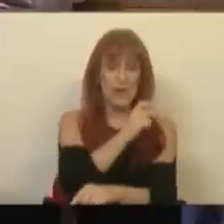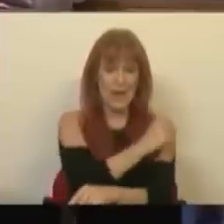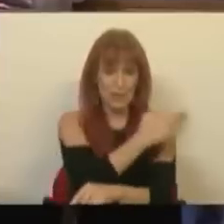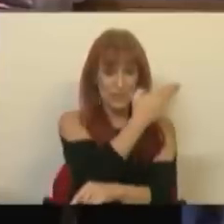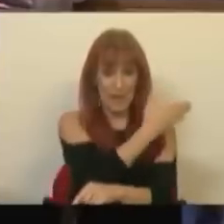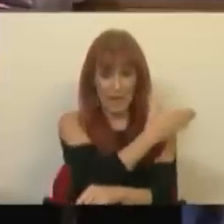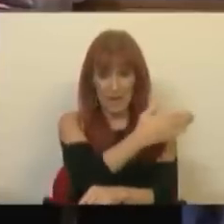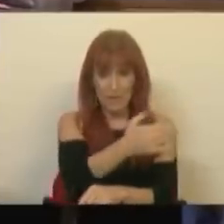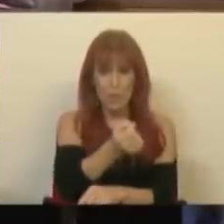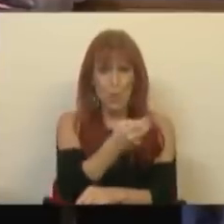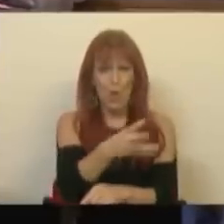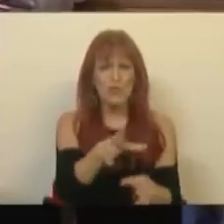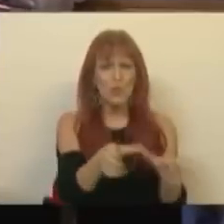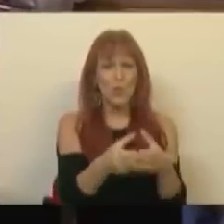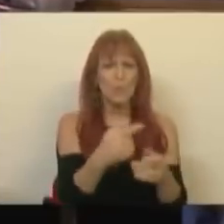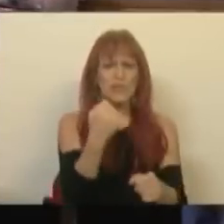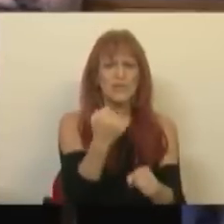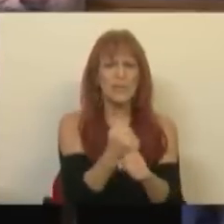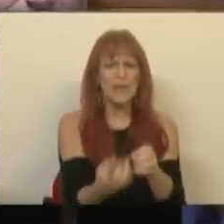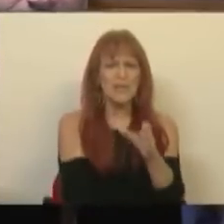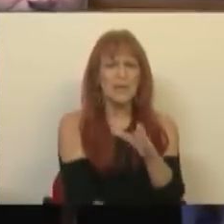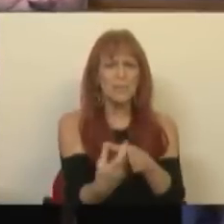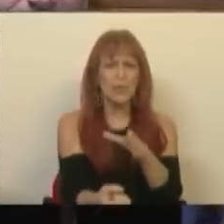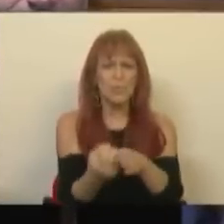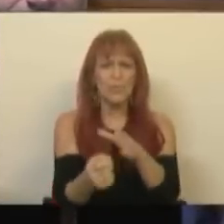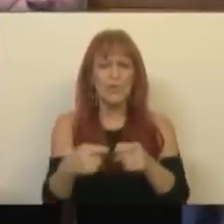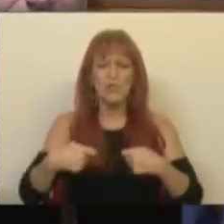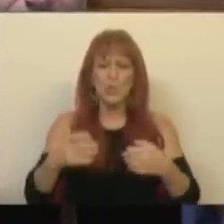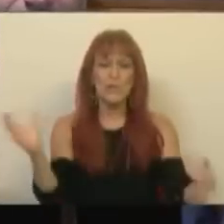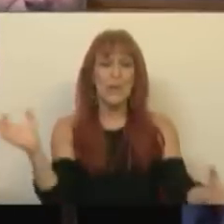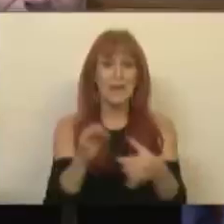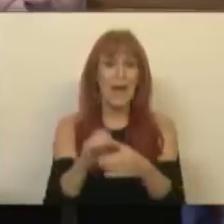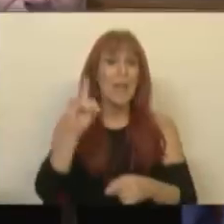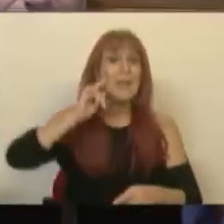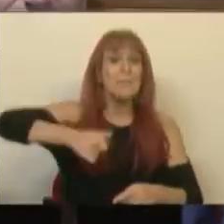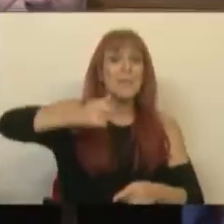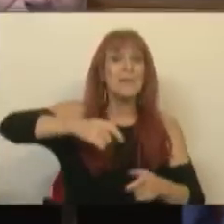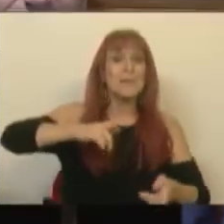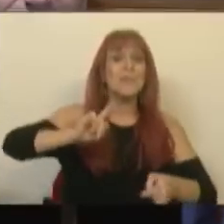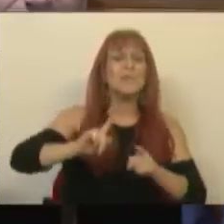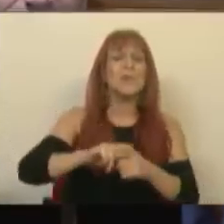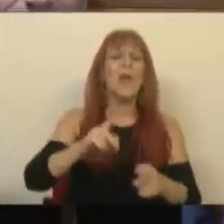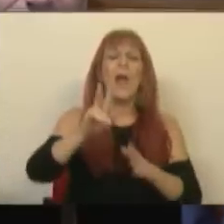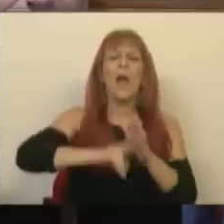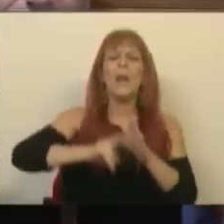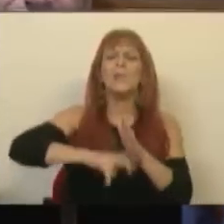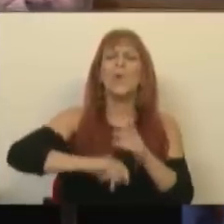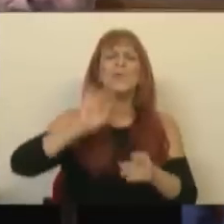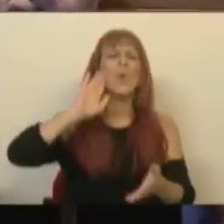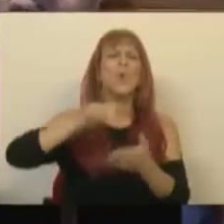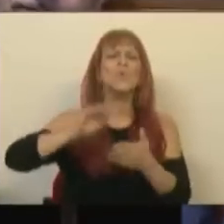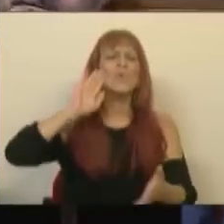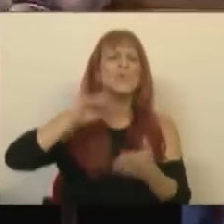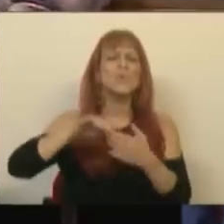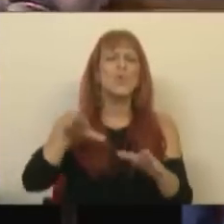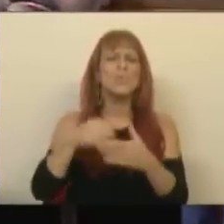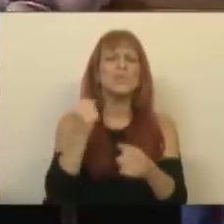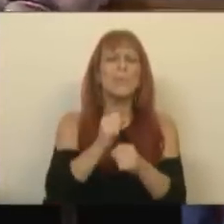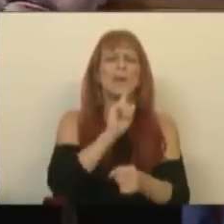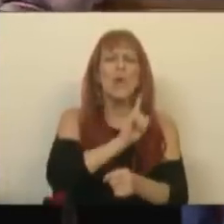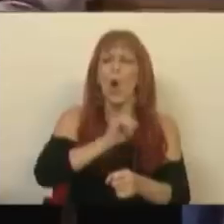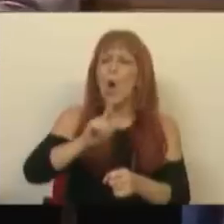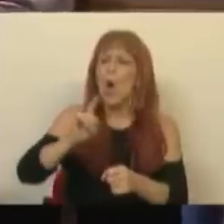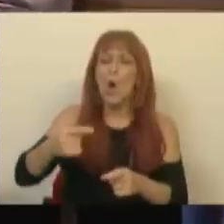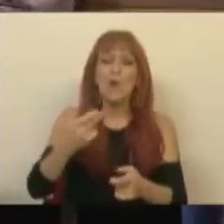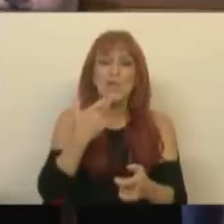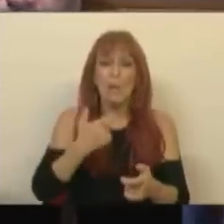sete anos quantos grupos de trabalho tinham sido criados os custos relacionados e sobretudo relatórios e conclusões desses grupos de trabalho aquilo